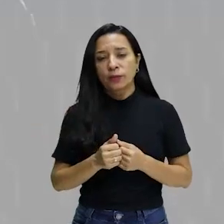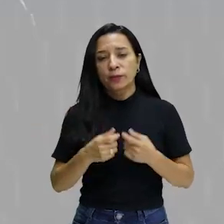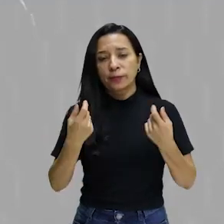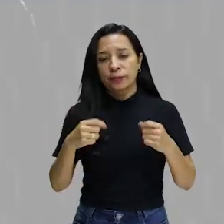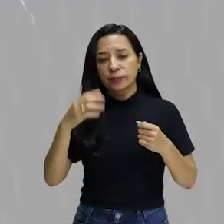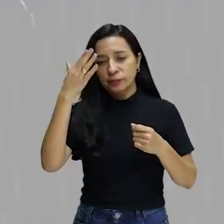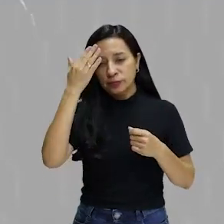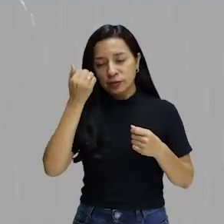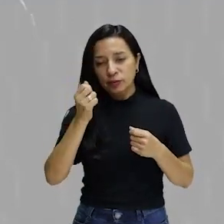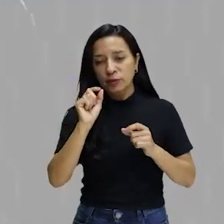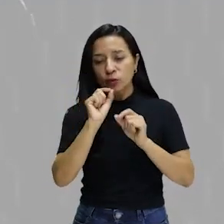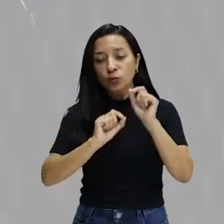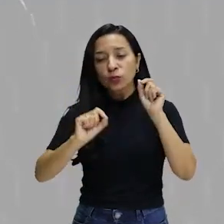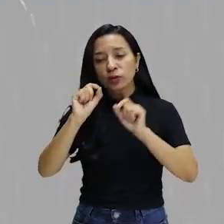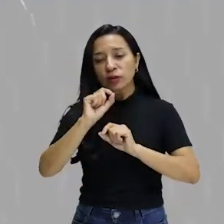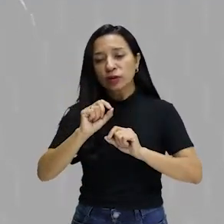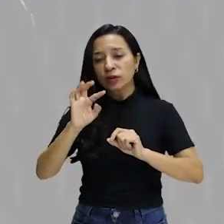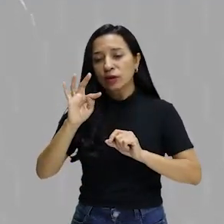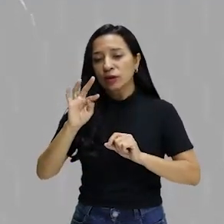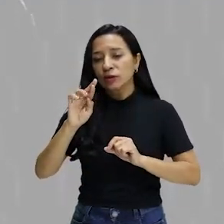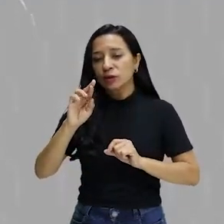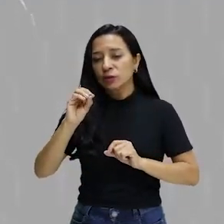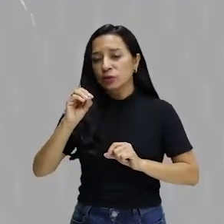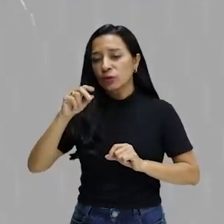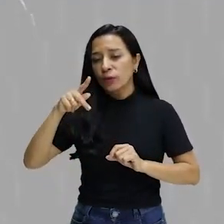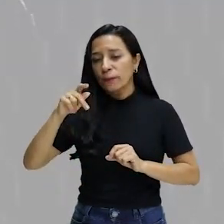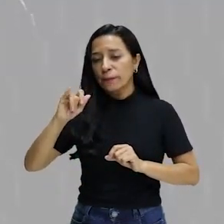saber o que é tropismo, né?